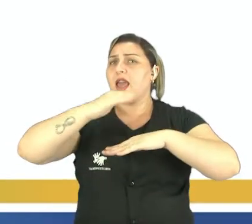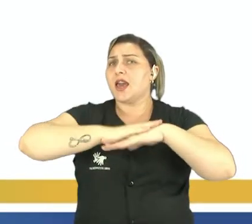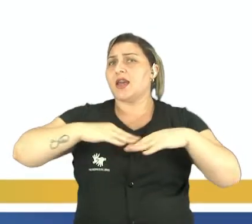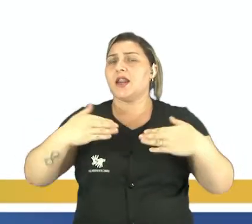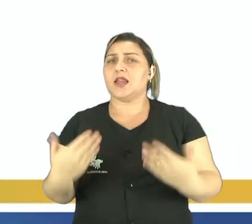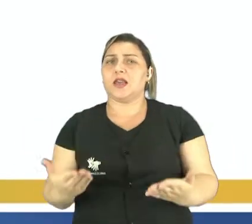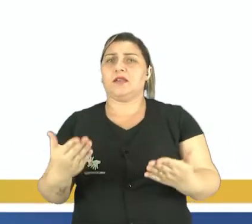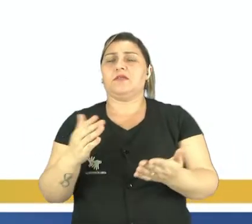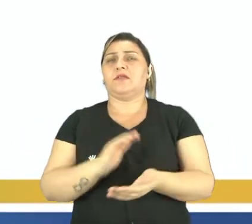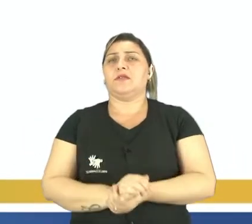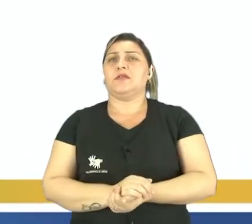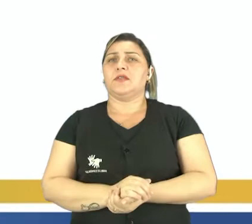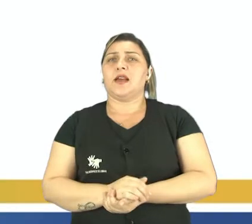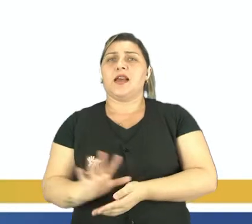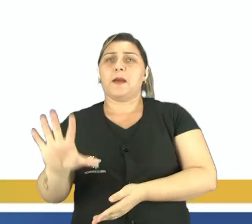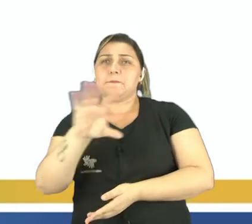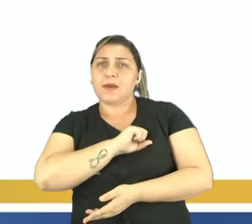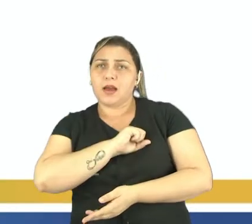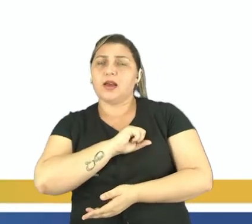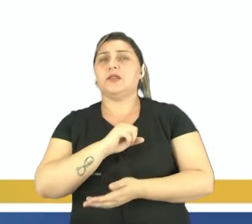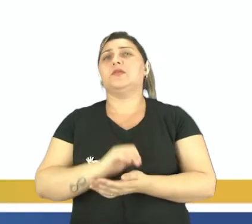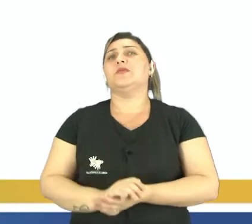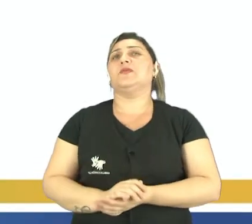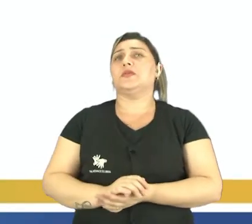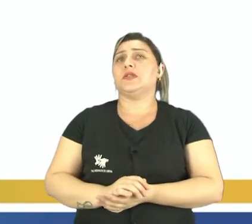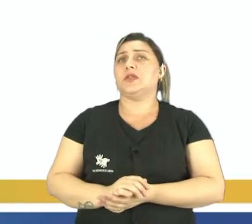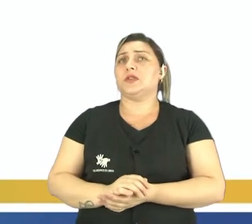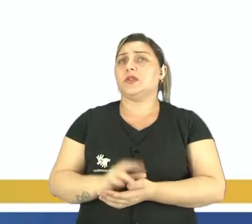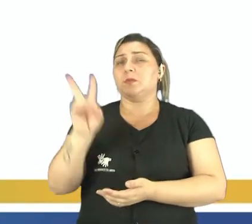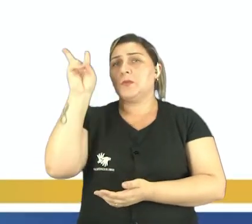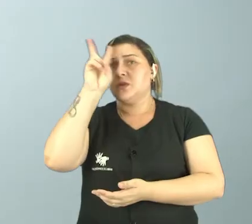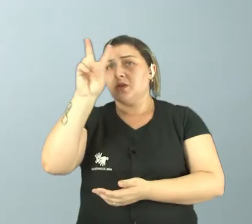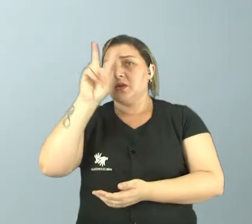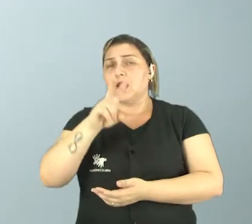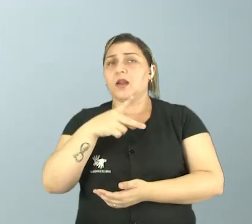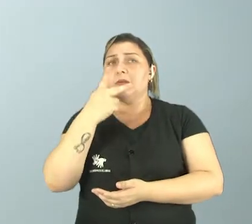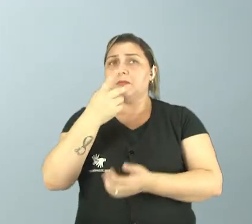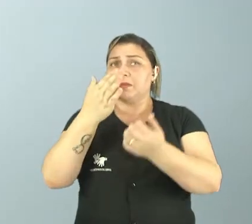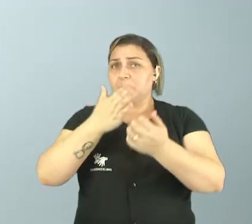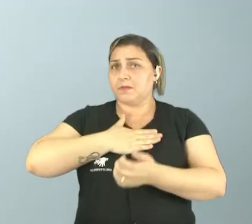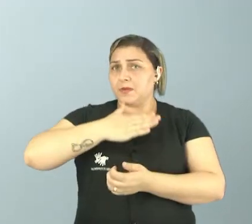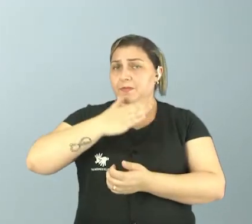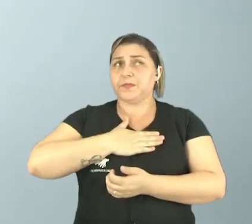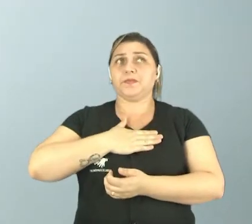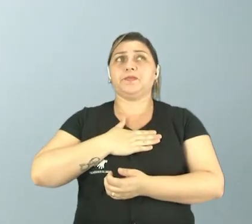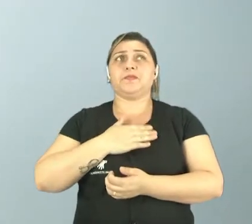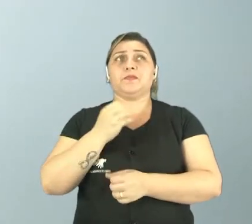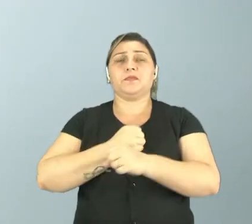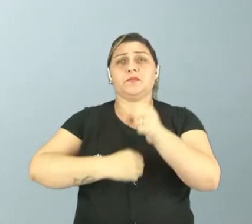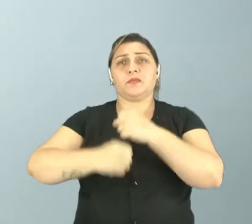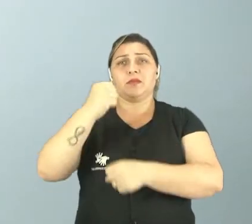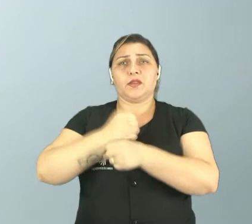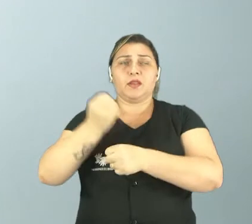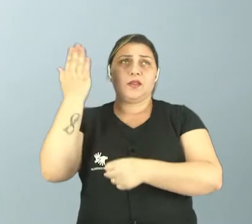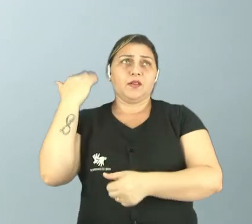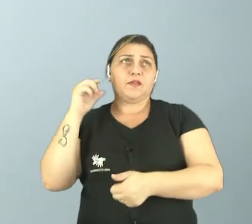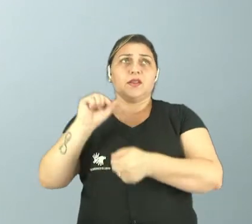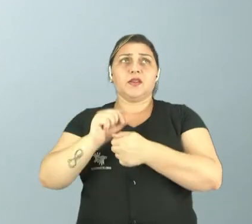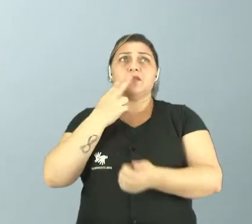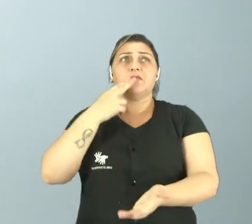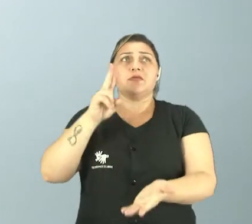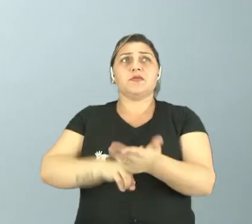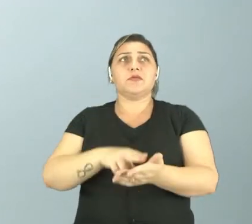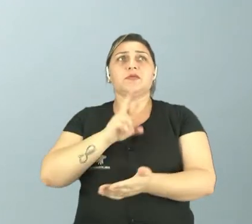tipo. Aqui eu tenho uma história rapidinha para contar de mim. Há alguns anos eu fui fazer uma carta